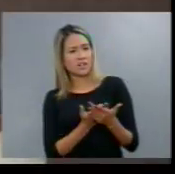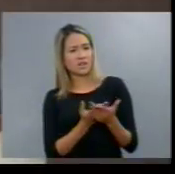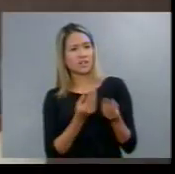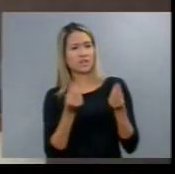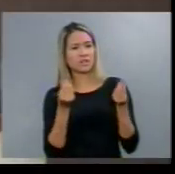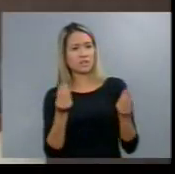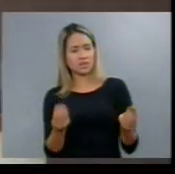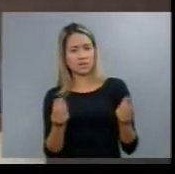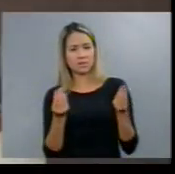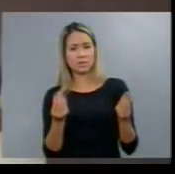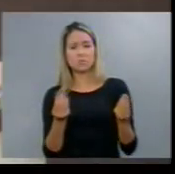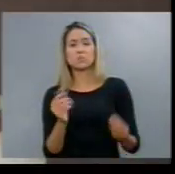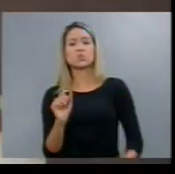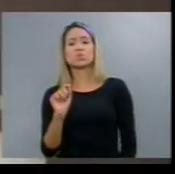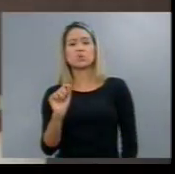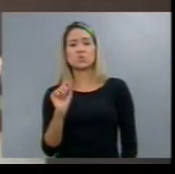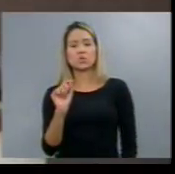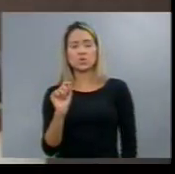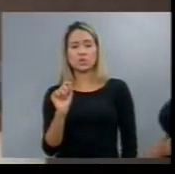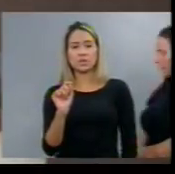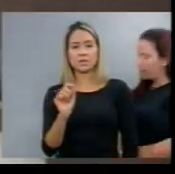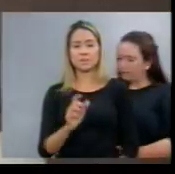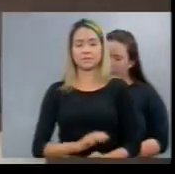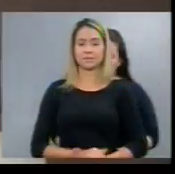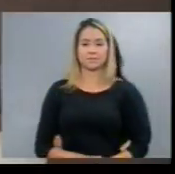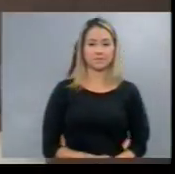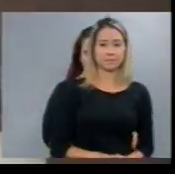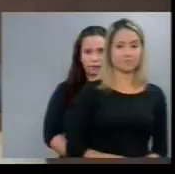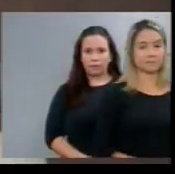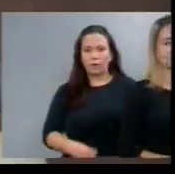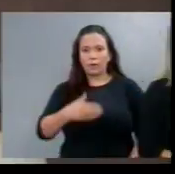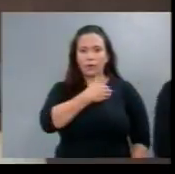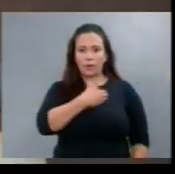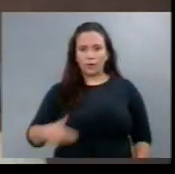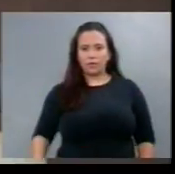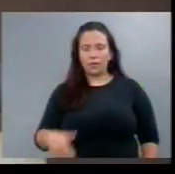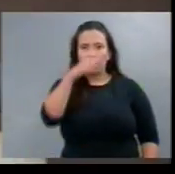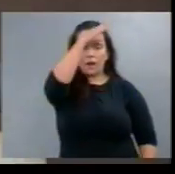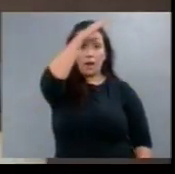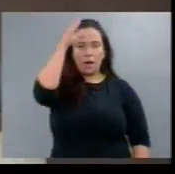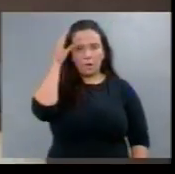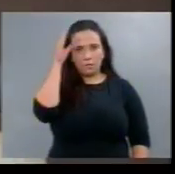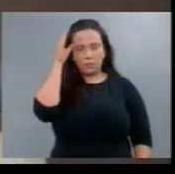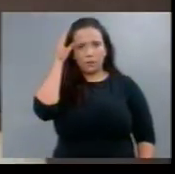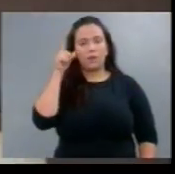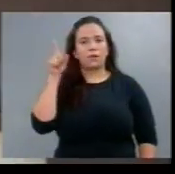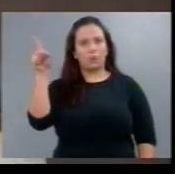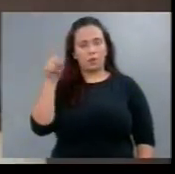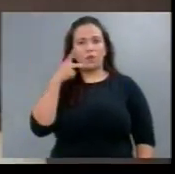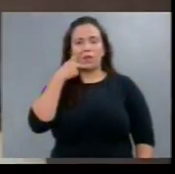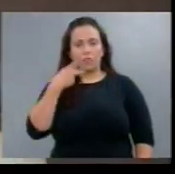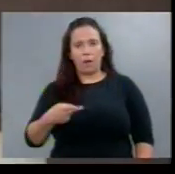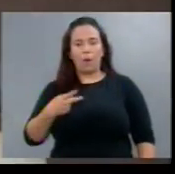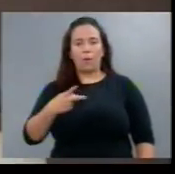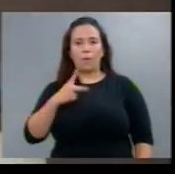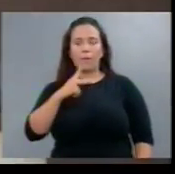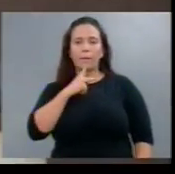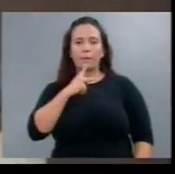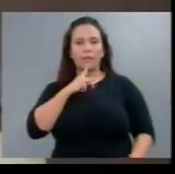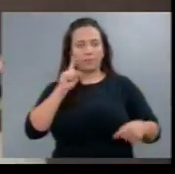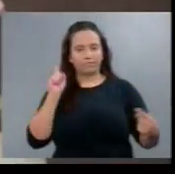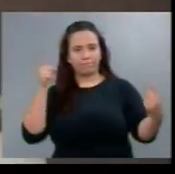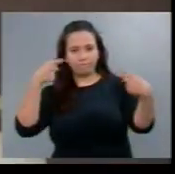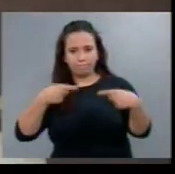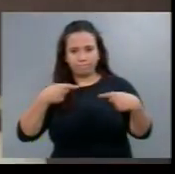com a obediência do governo Camilo Santana, que se diz um governo de oposição a esse bloco